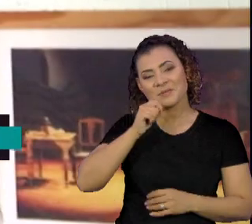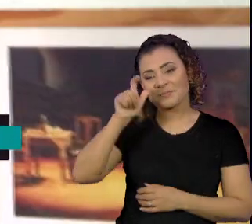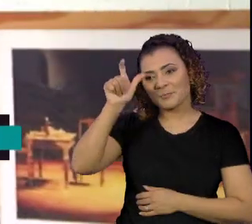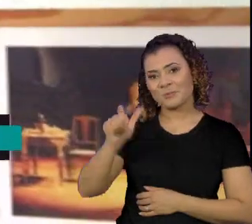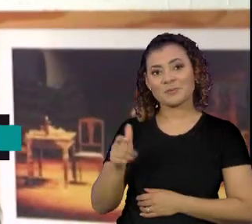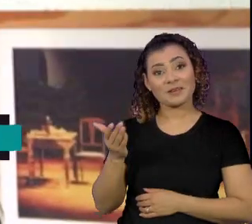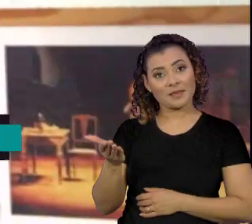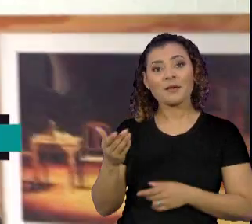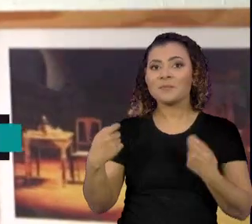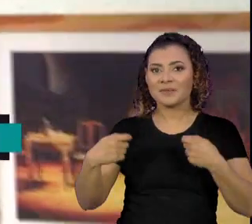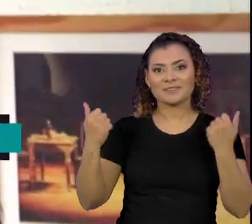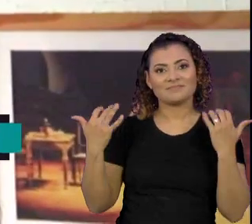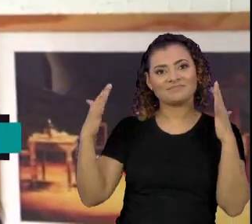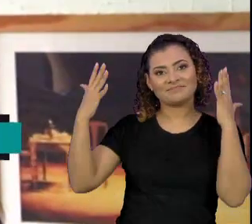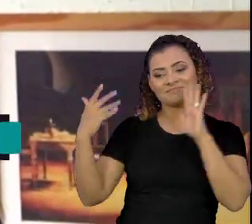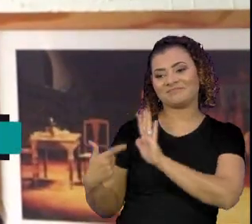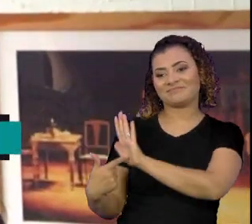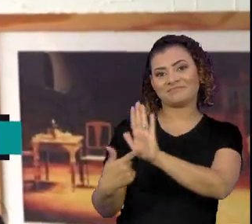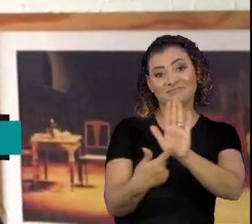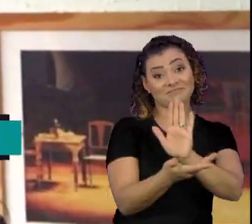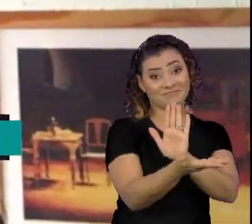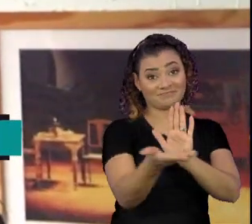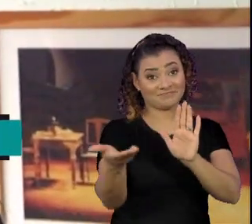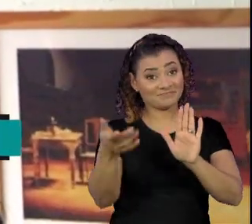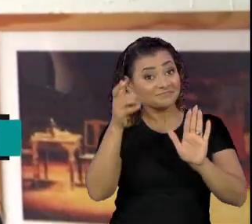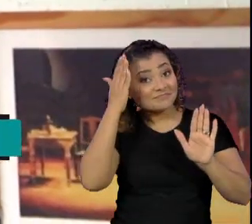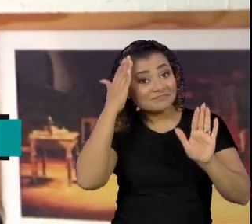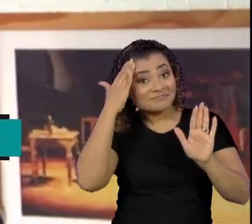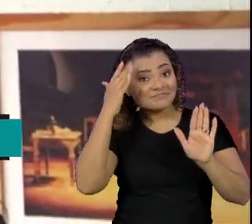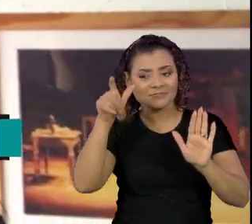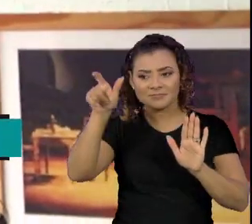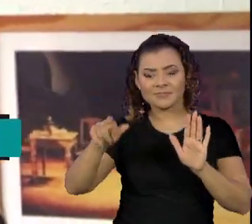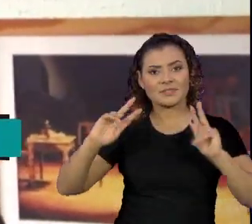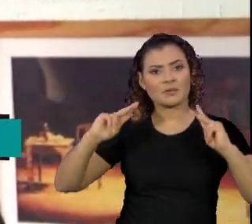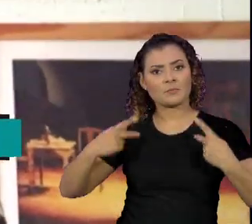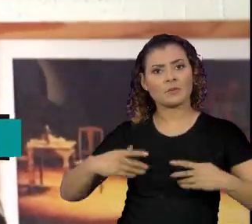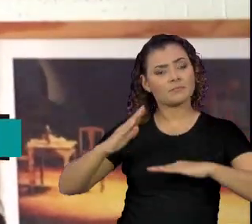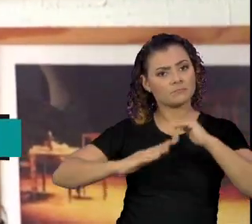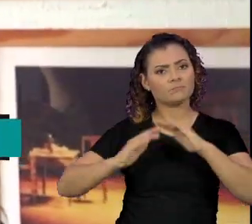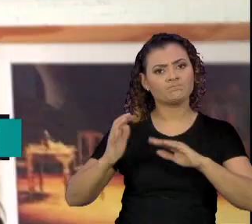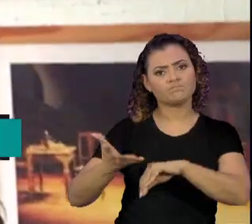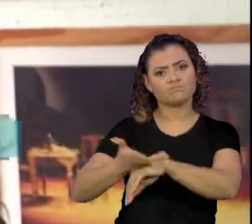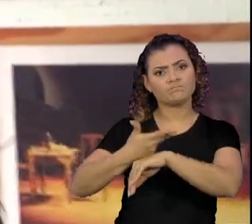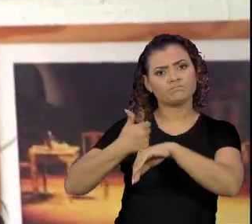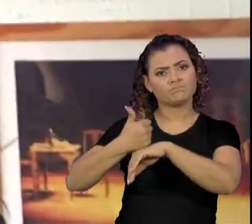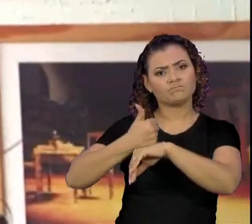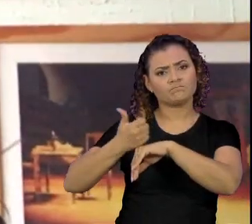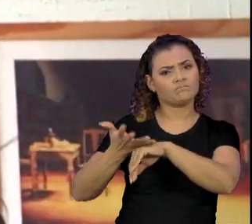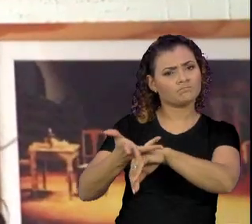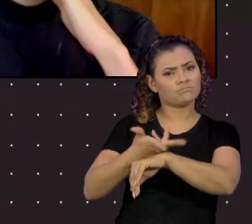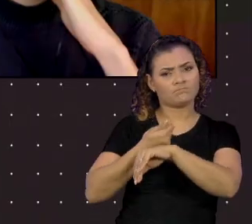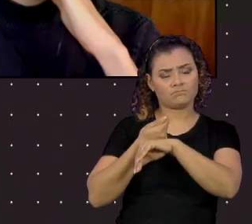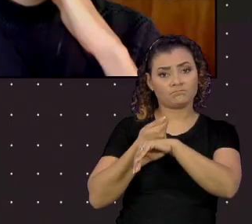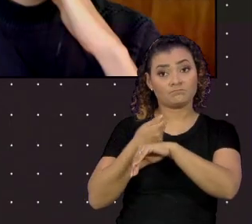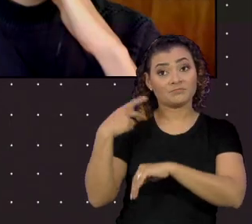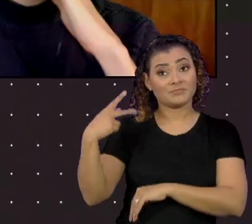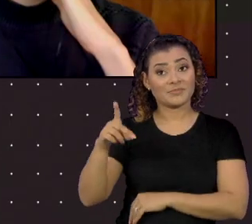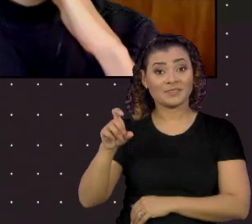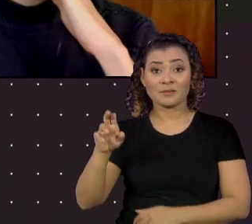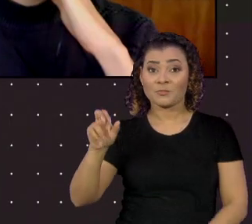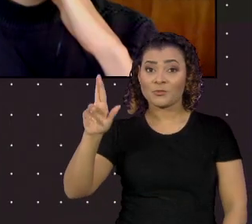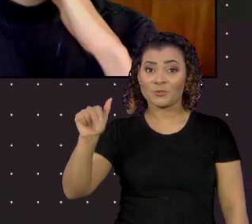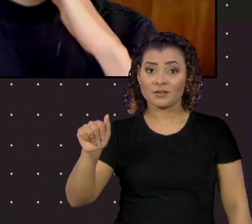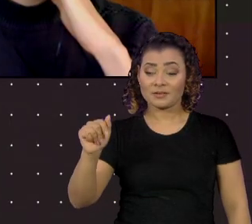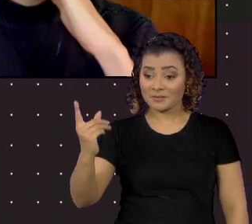realmente precisa ser celebrada, como ser humano e como profissional. Ter a Débora na vida é